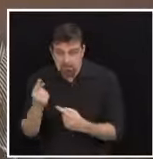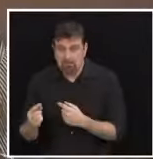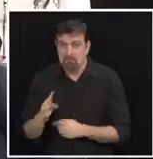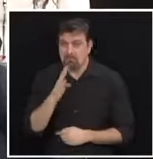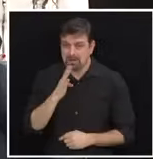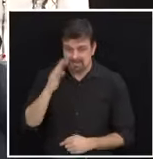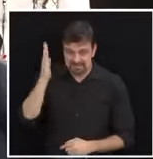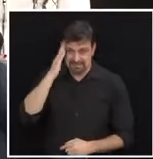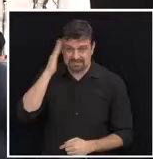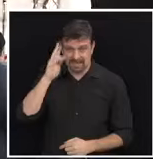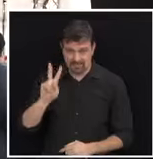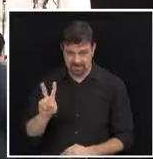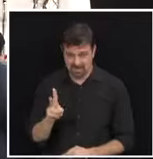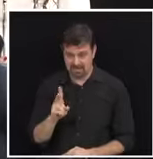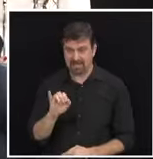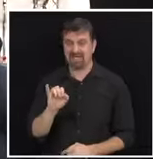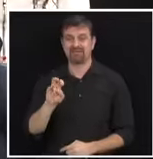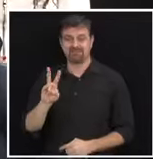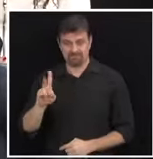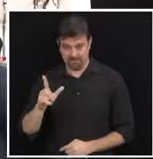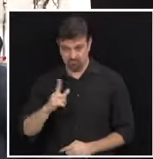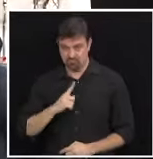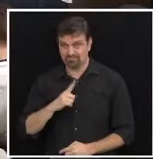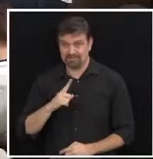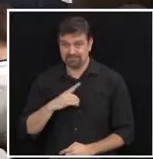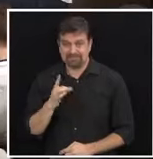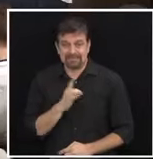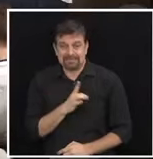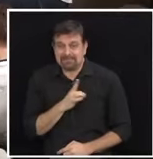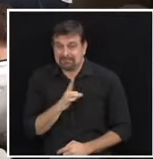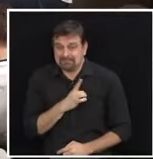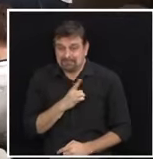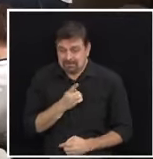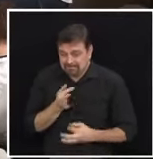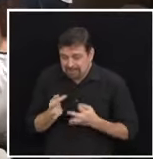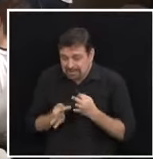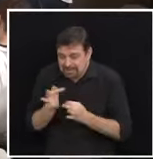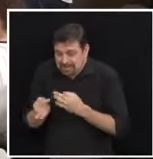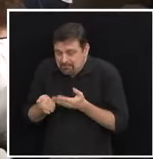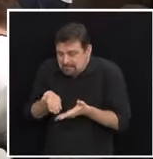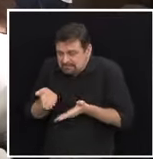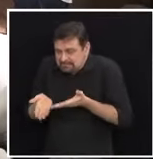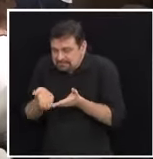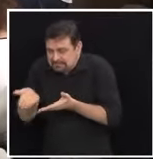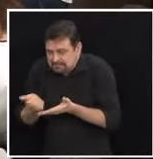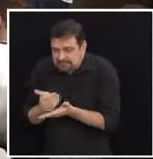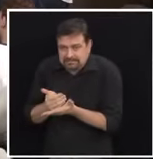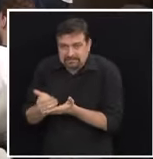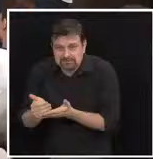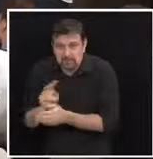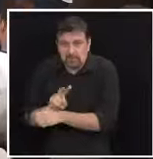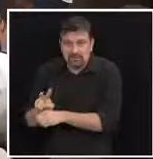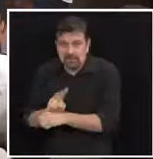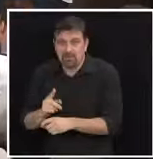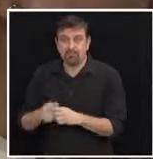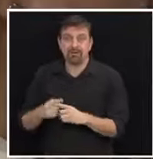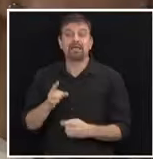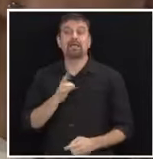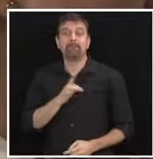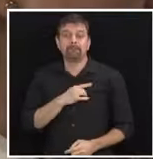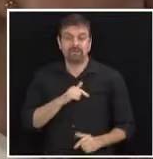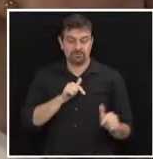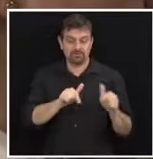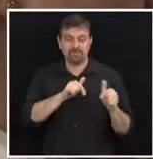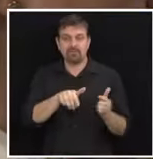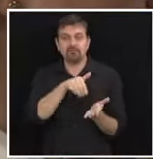são portadores, mas eles têm total receio de iniciar um tratamento, porque eles têm medo de perder o emprego, têm